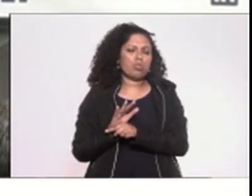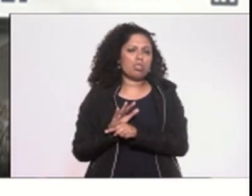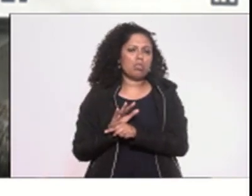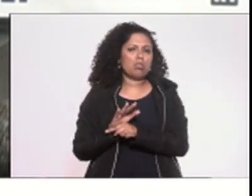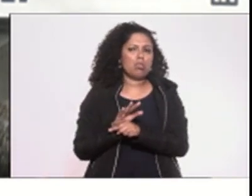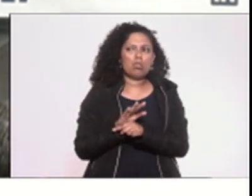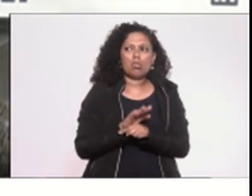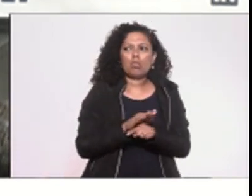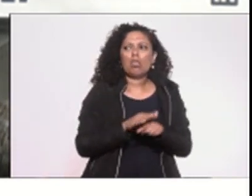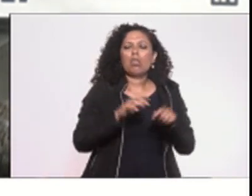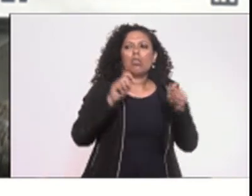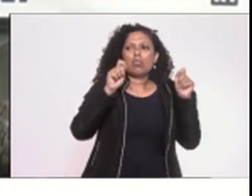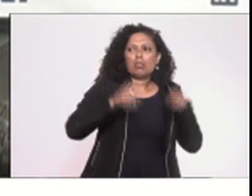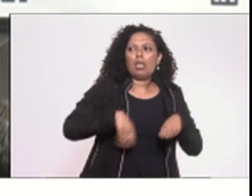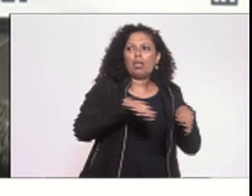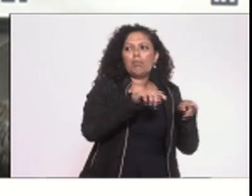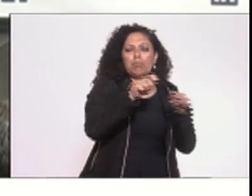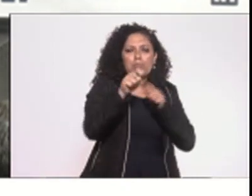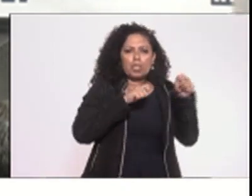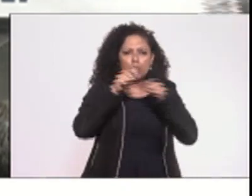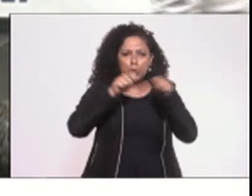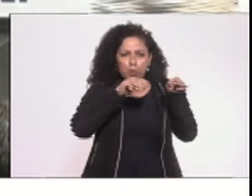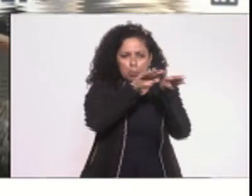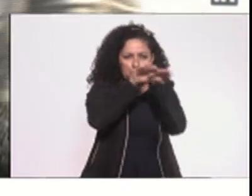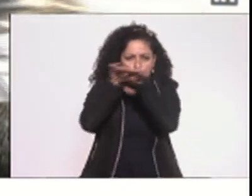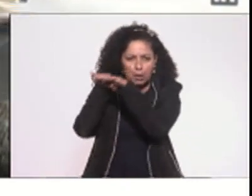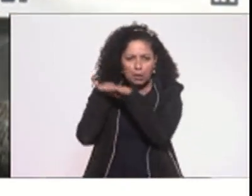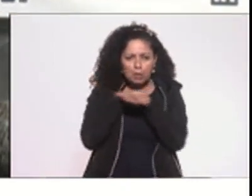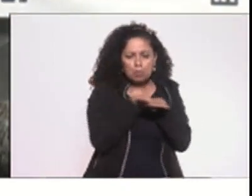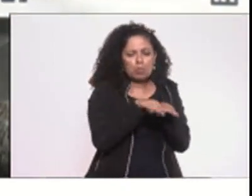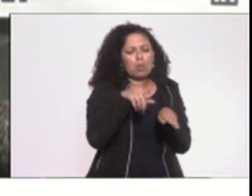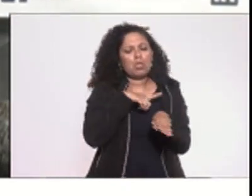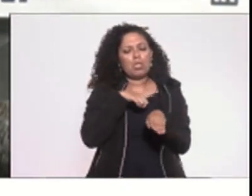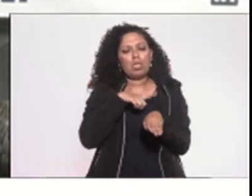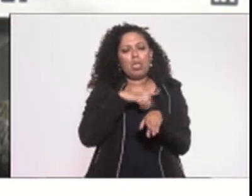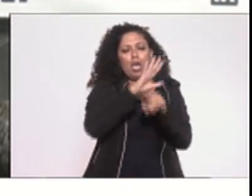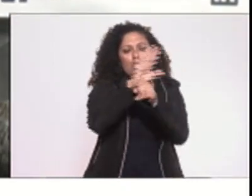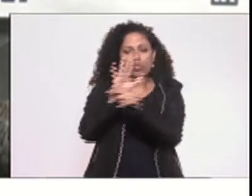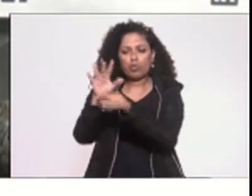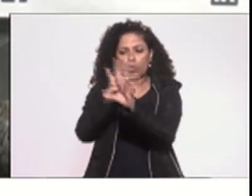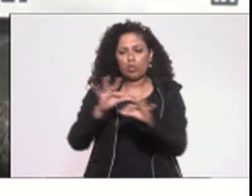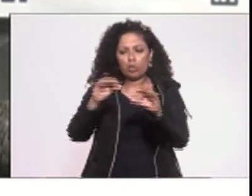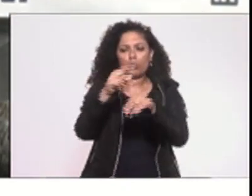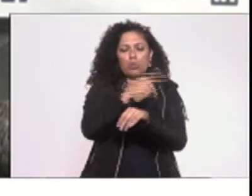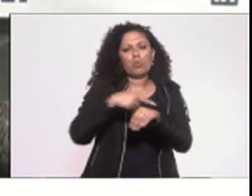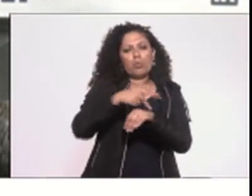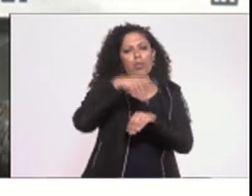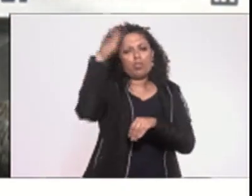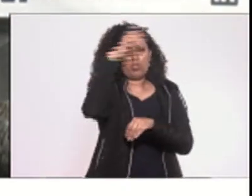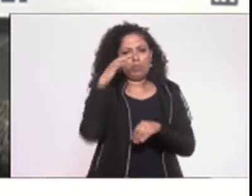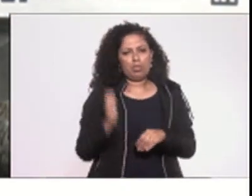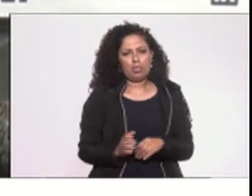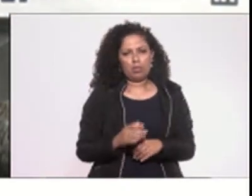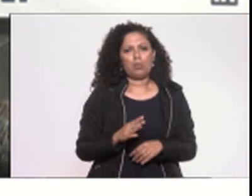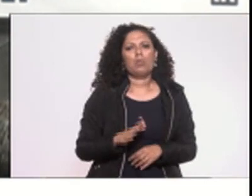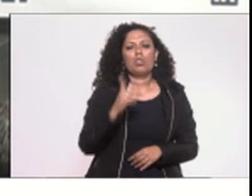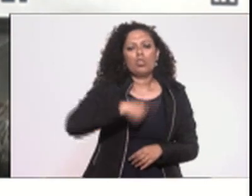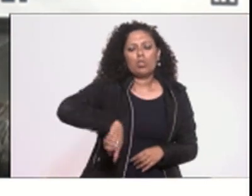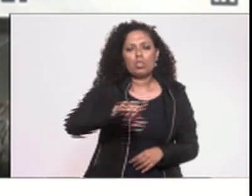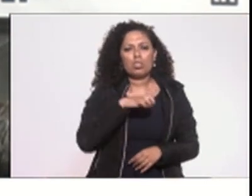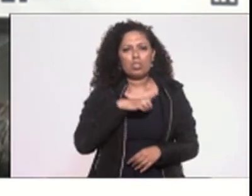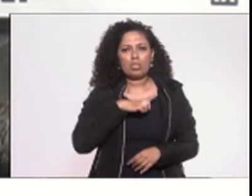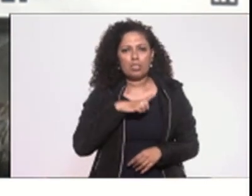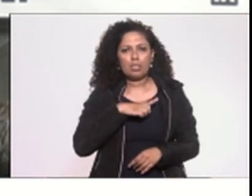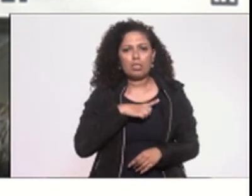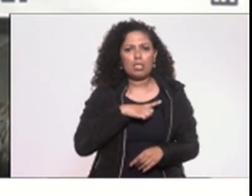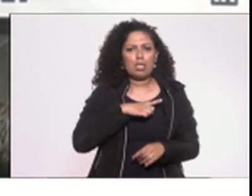estabilidade econômica, ele garante aí um retorno econômico para todo o Brasil. Para que a gente tenha esse